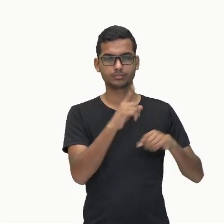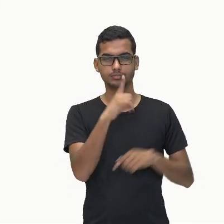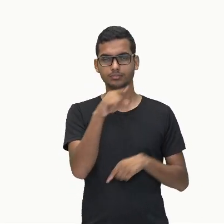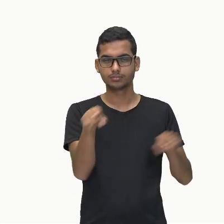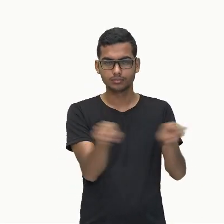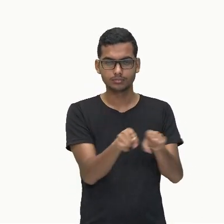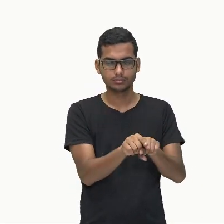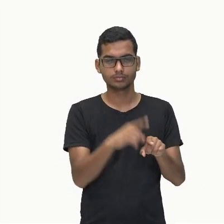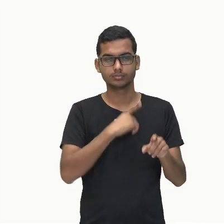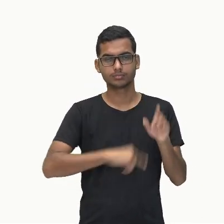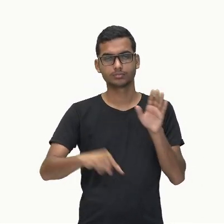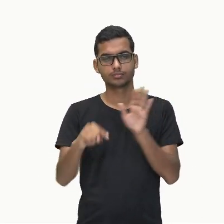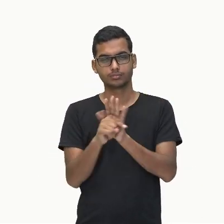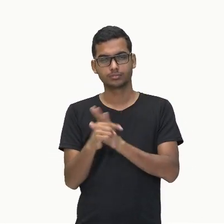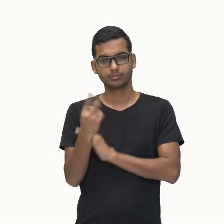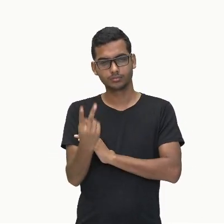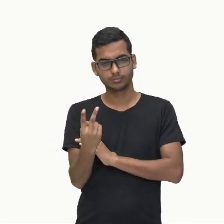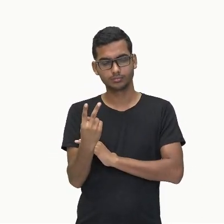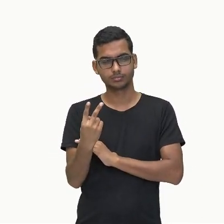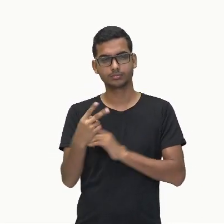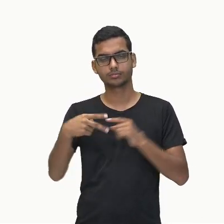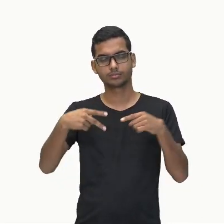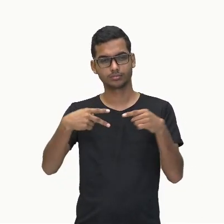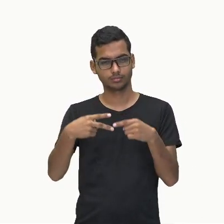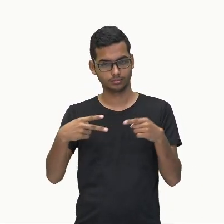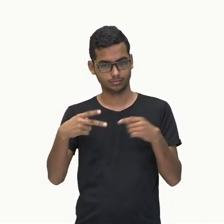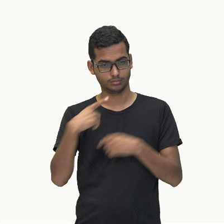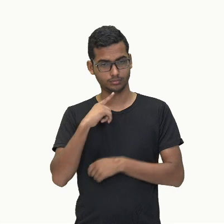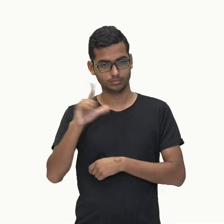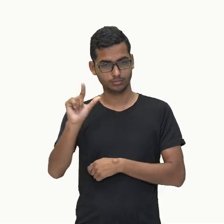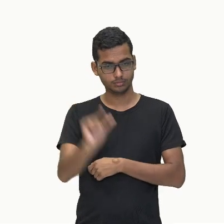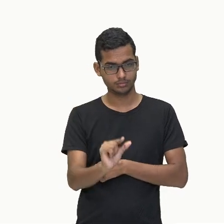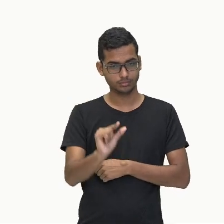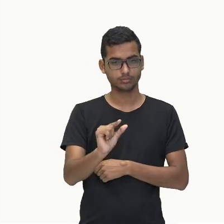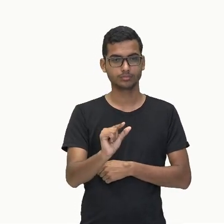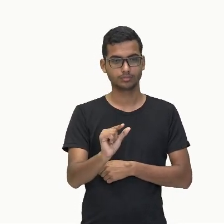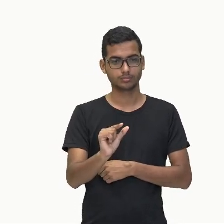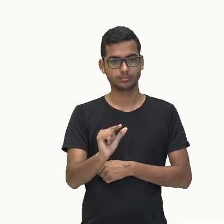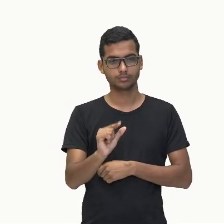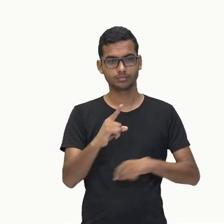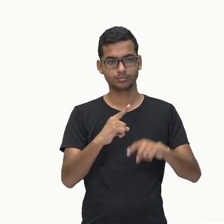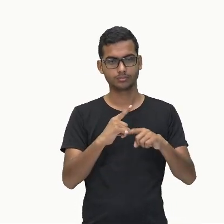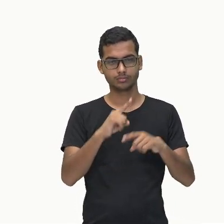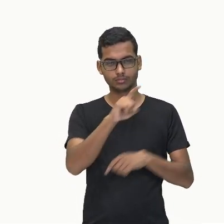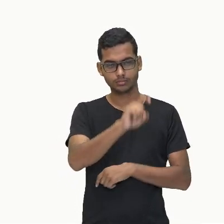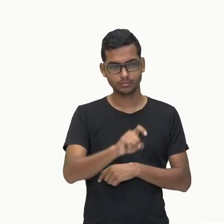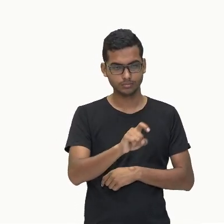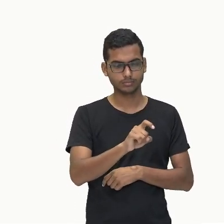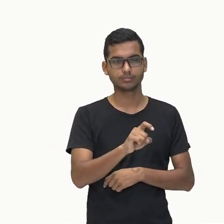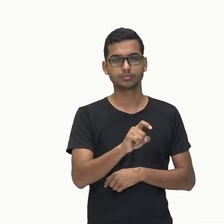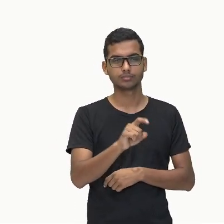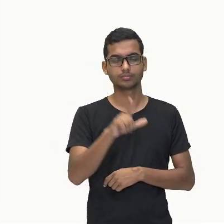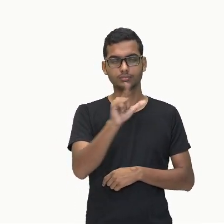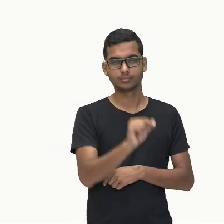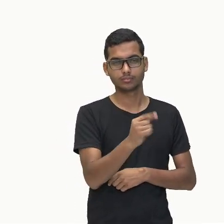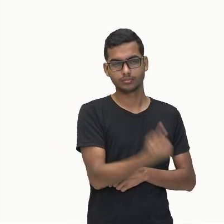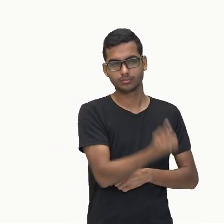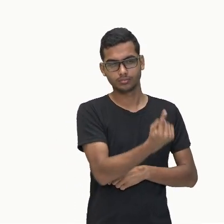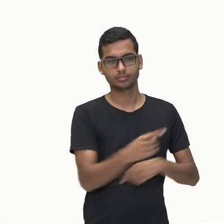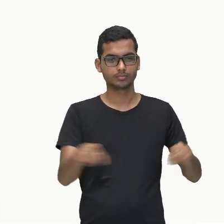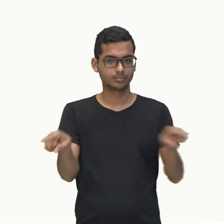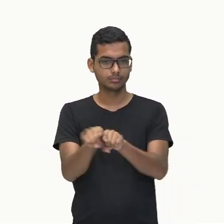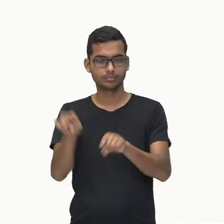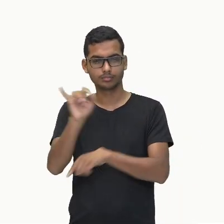Significa que o x está entre esses dois valores, entre o menos 2 e o 1. E a imagem é o